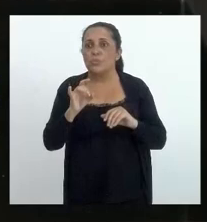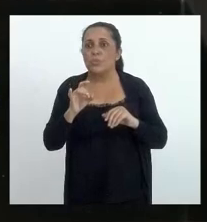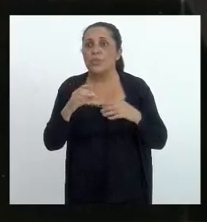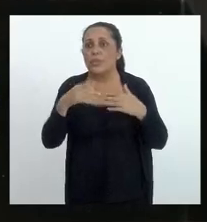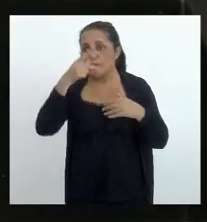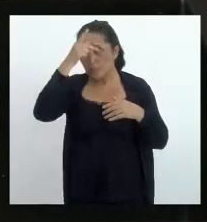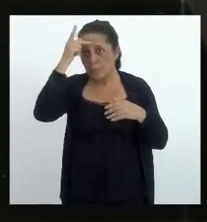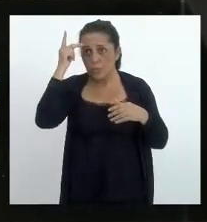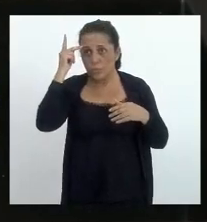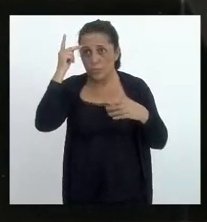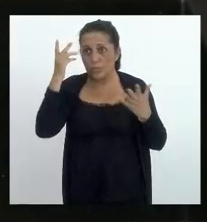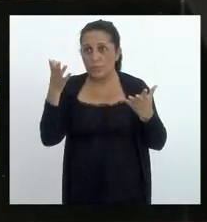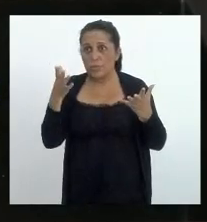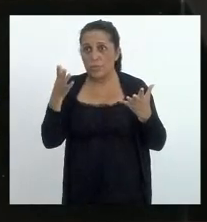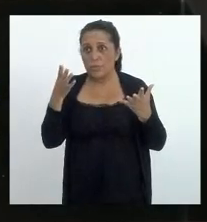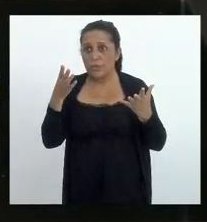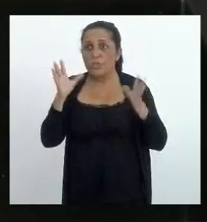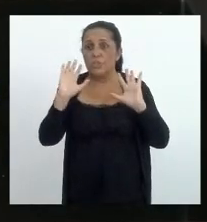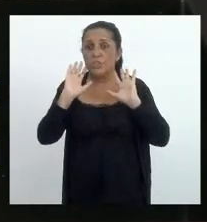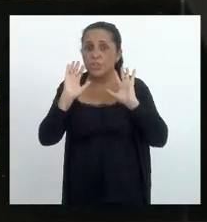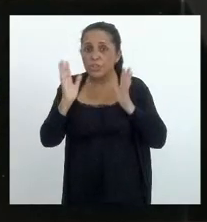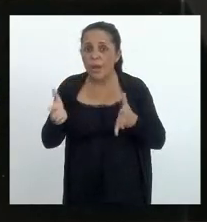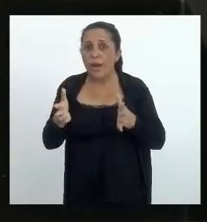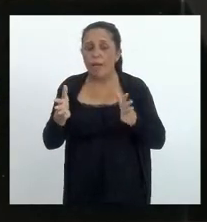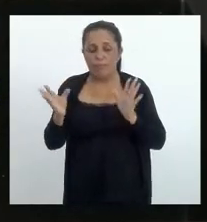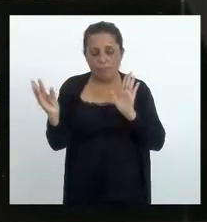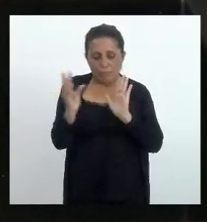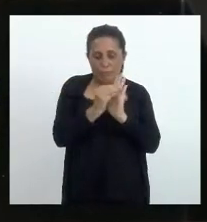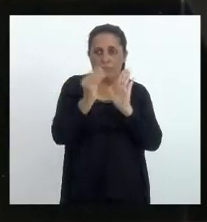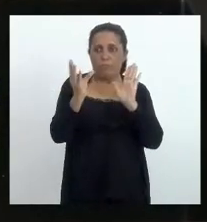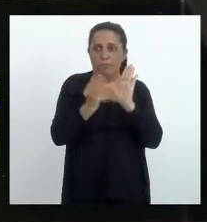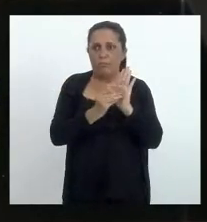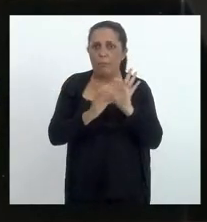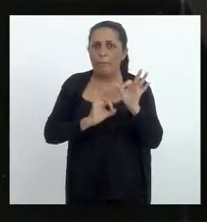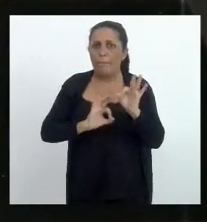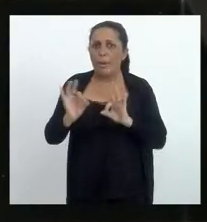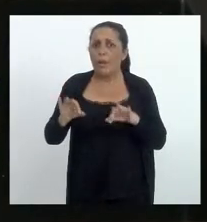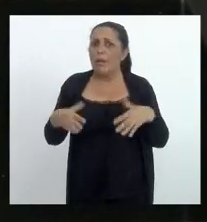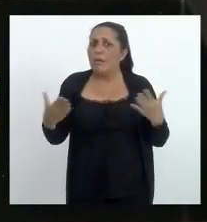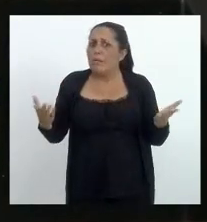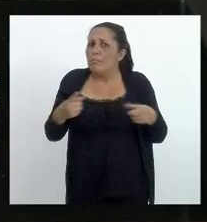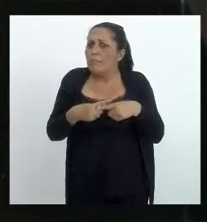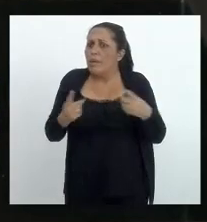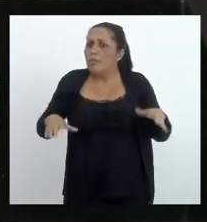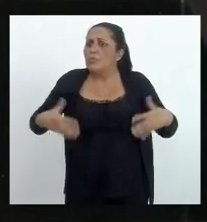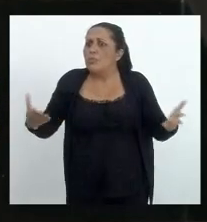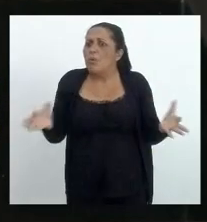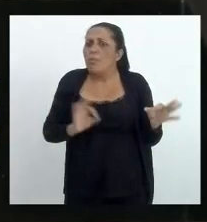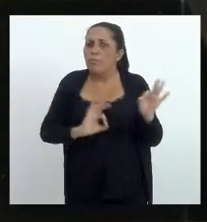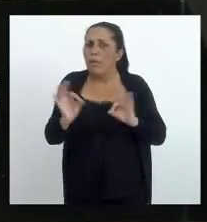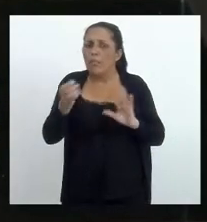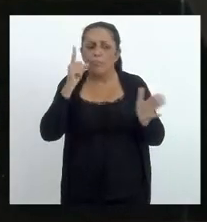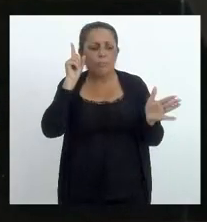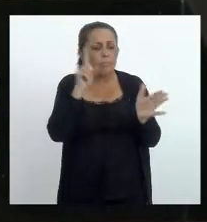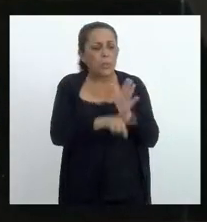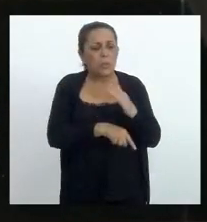que forem homologados no plano. Mas, ora, que plano? Pergunta a Vossas Excelências, que plano? Porque